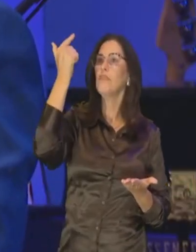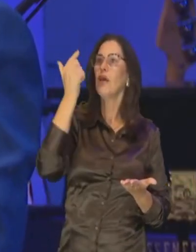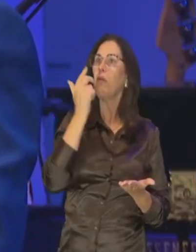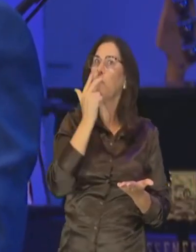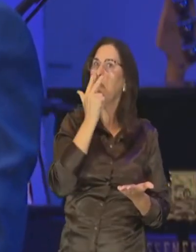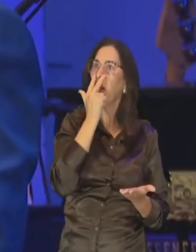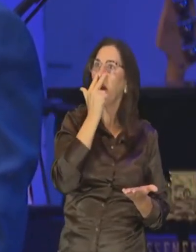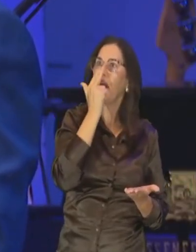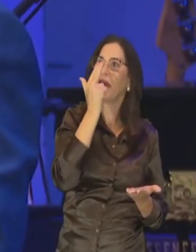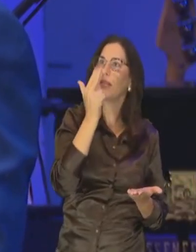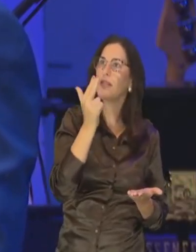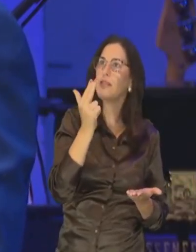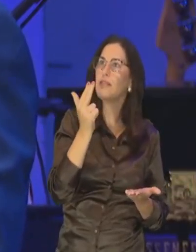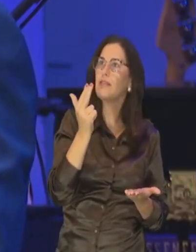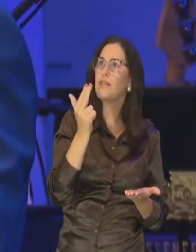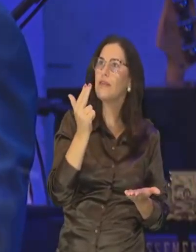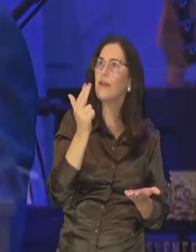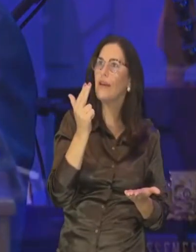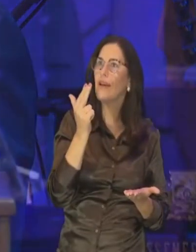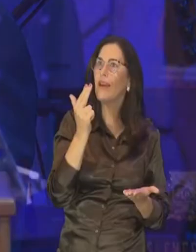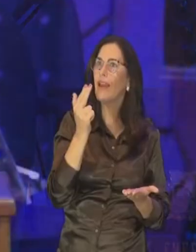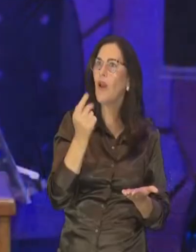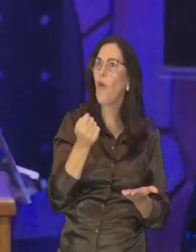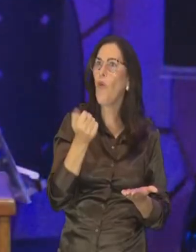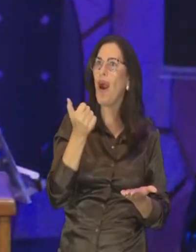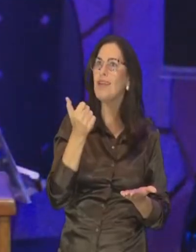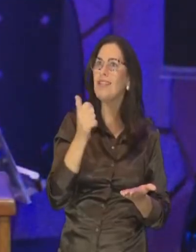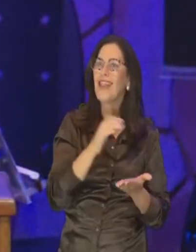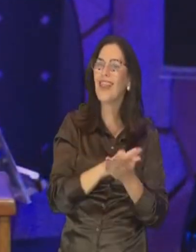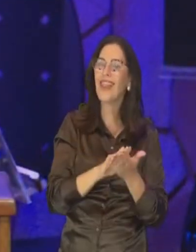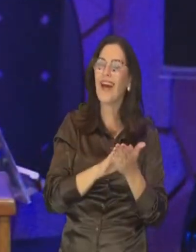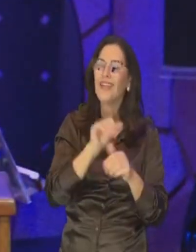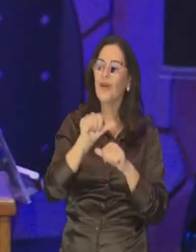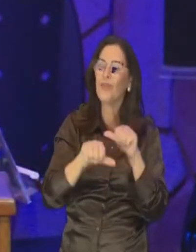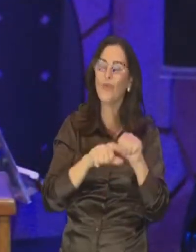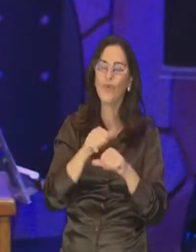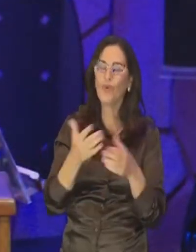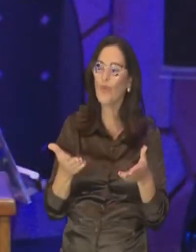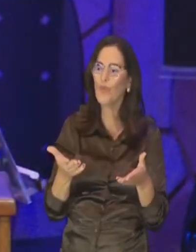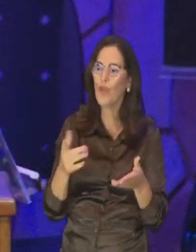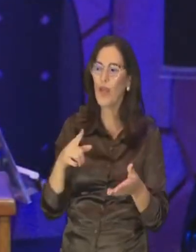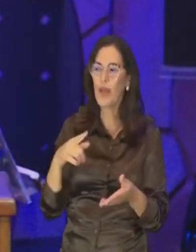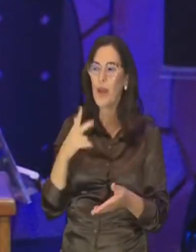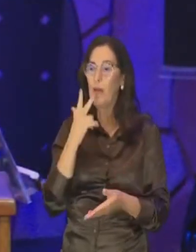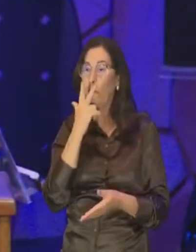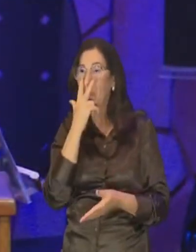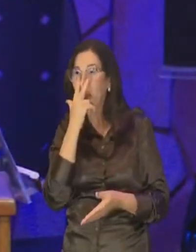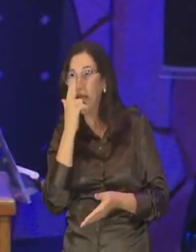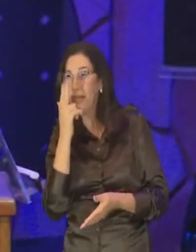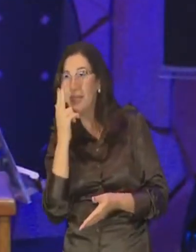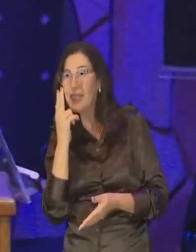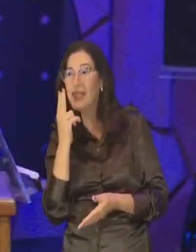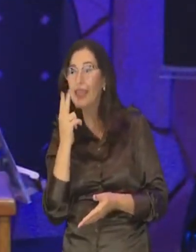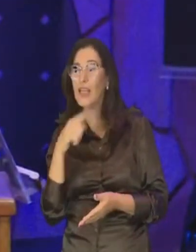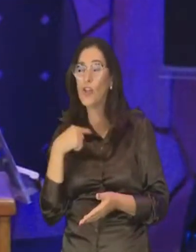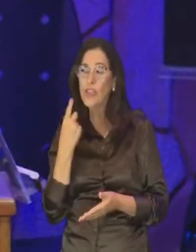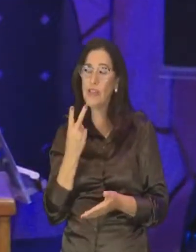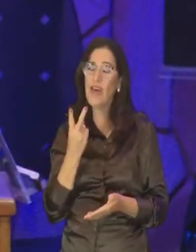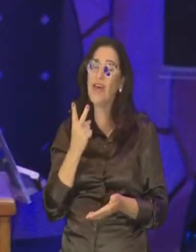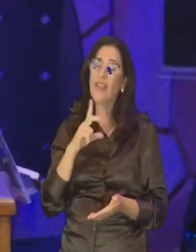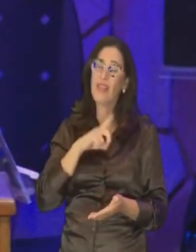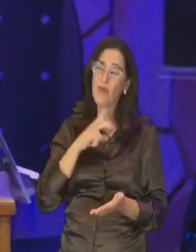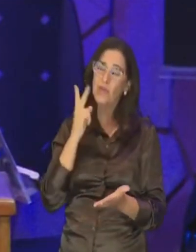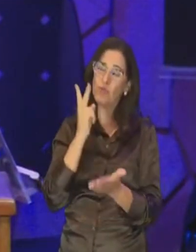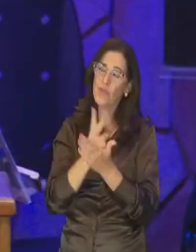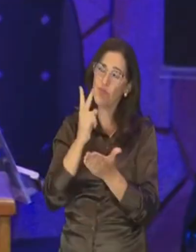que muita coisa não mudou. Parece que nós temos os mesmos desafios